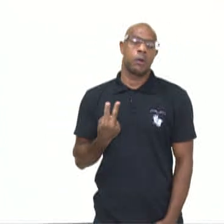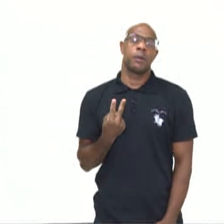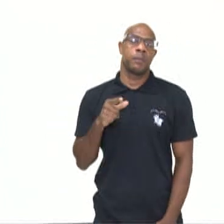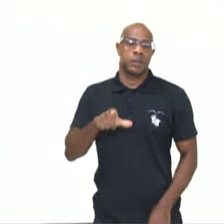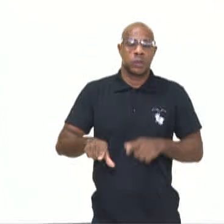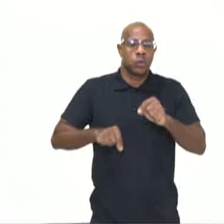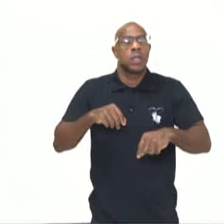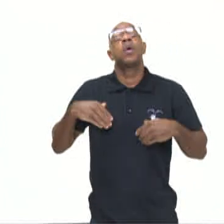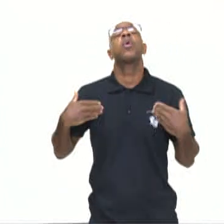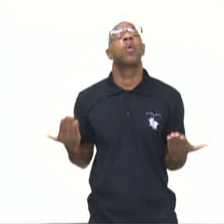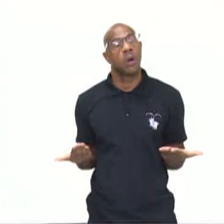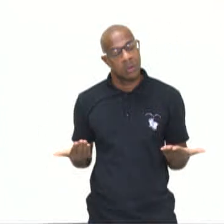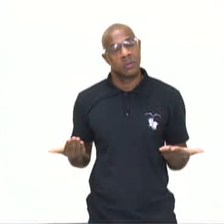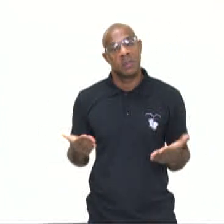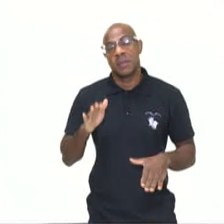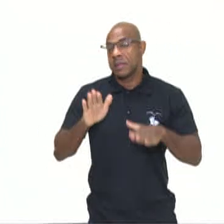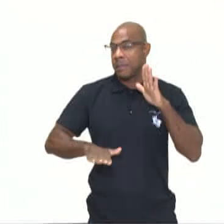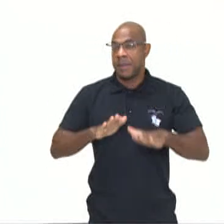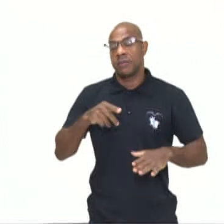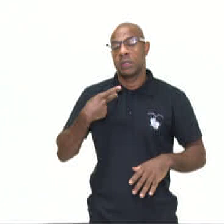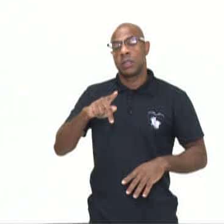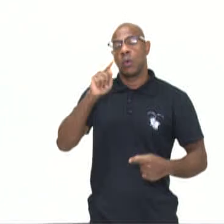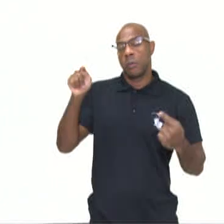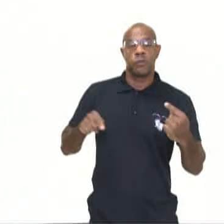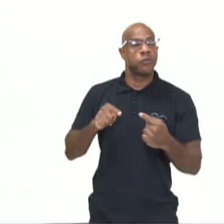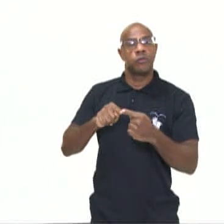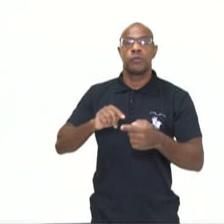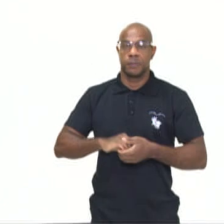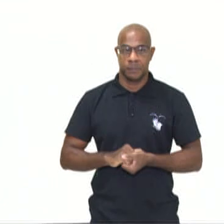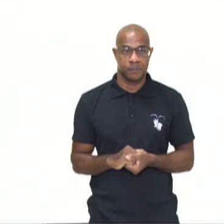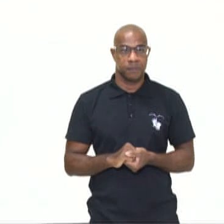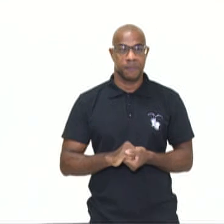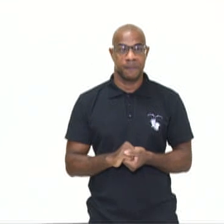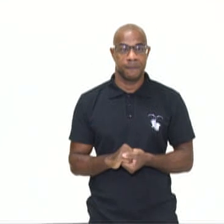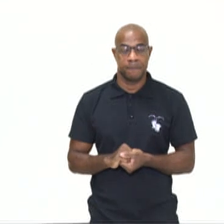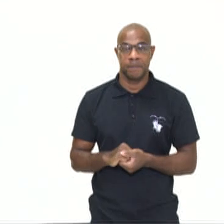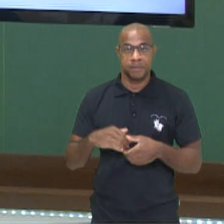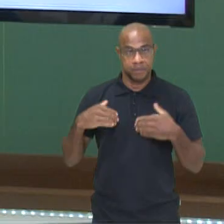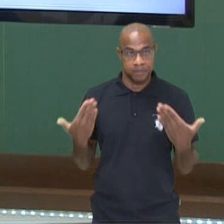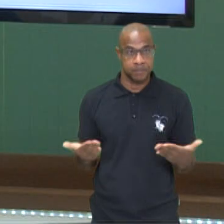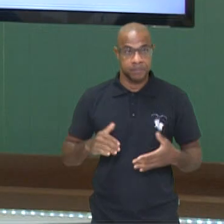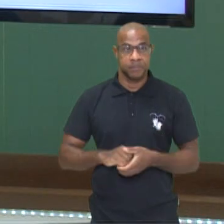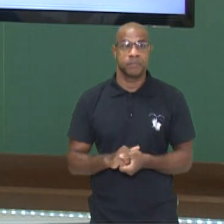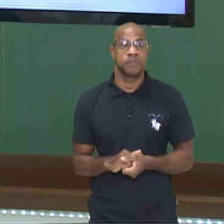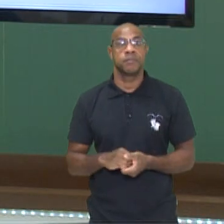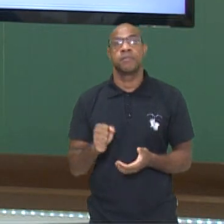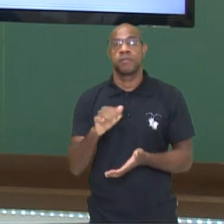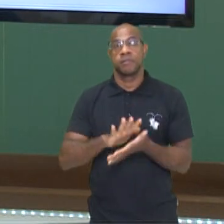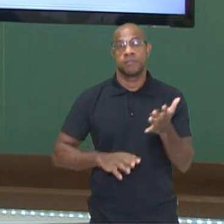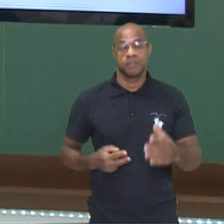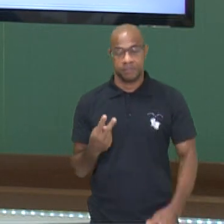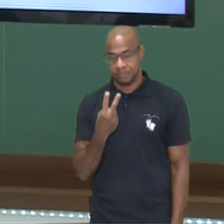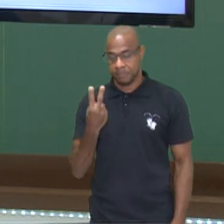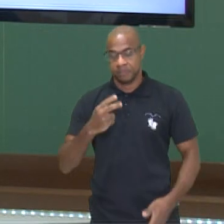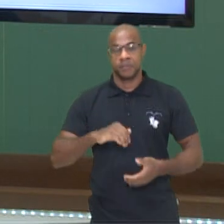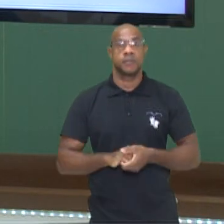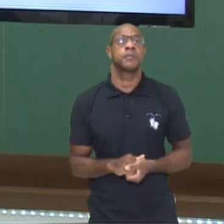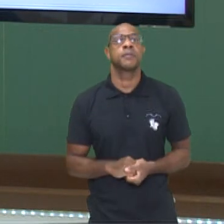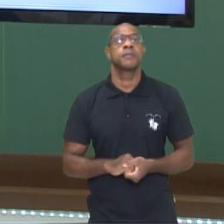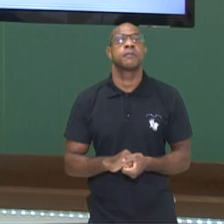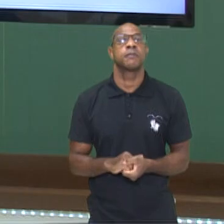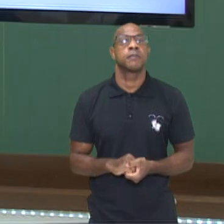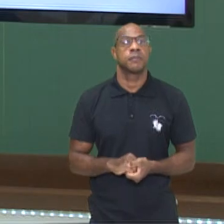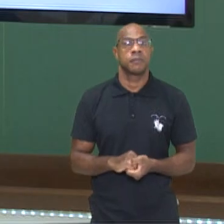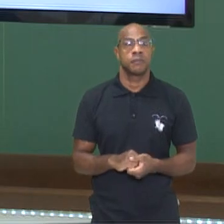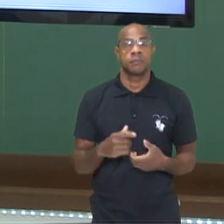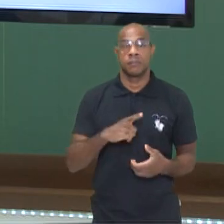para você de acordo com seus objetivos. Próximo exercício de número 2, com base nesses verbos.